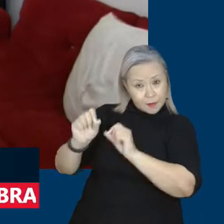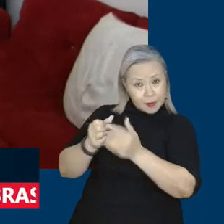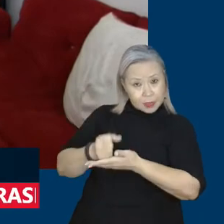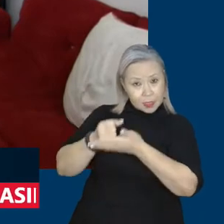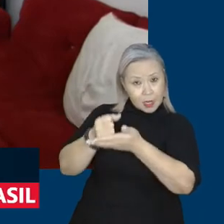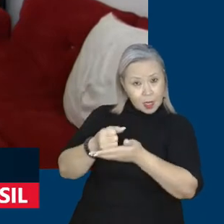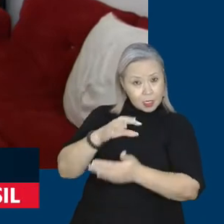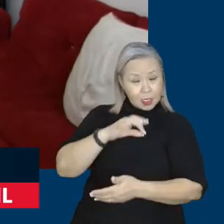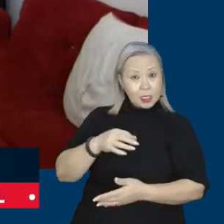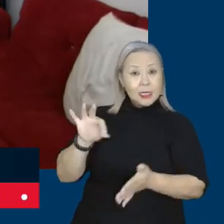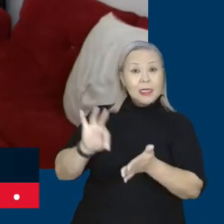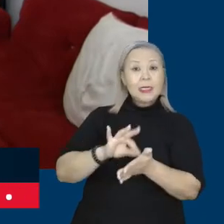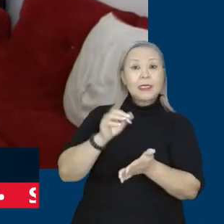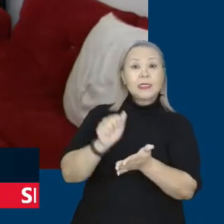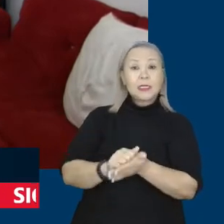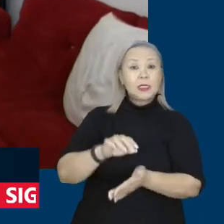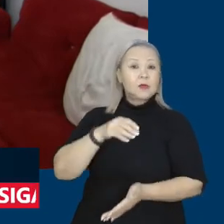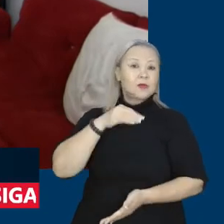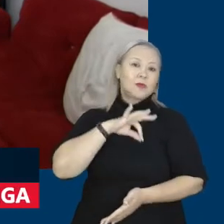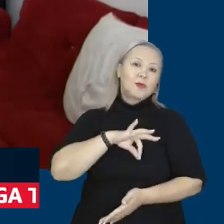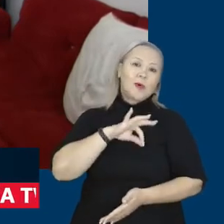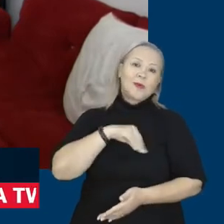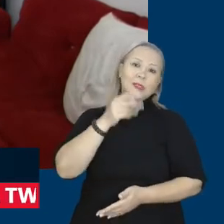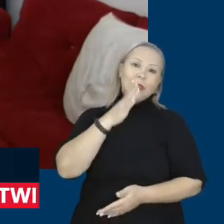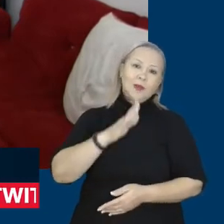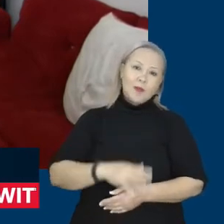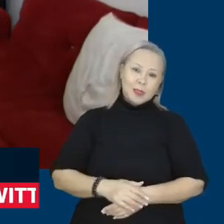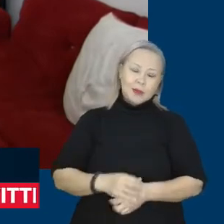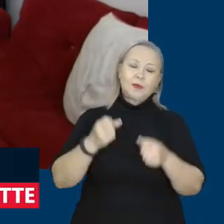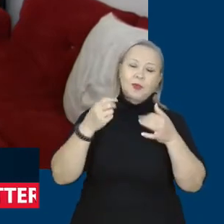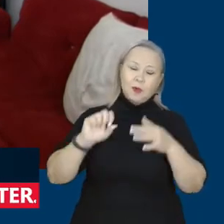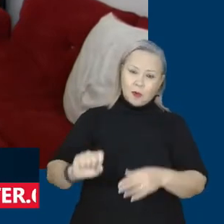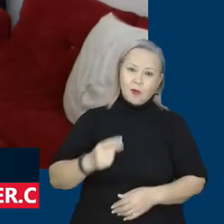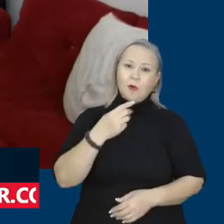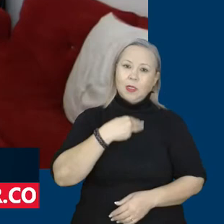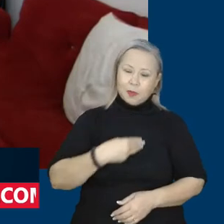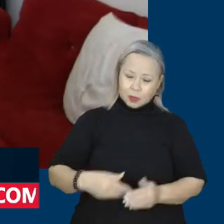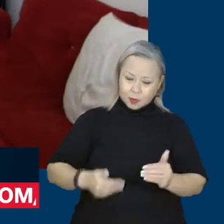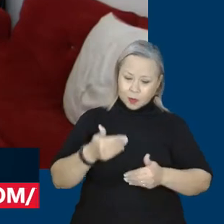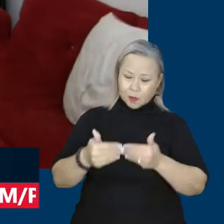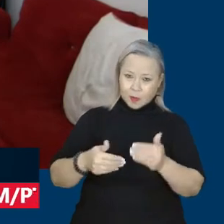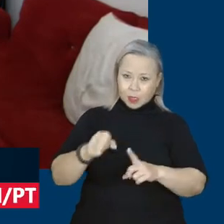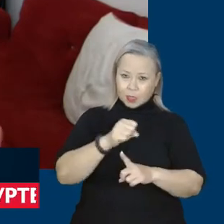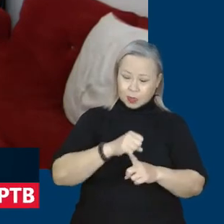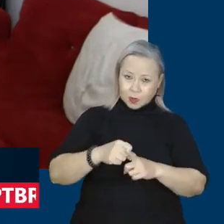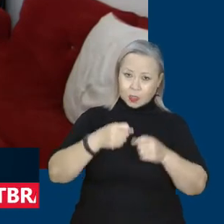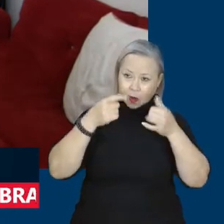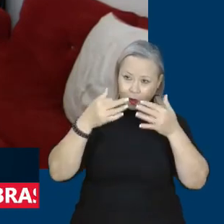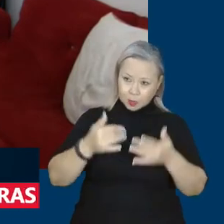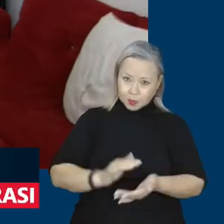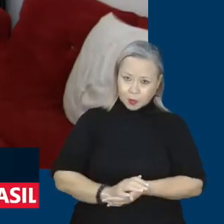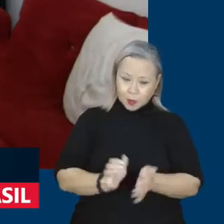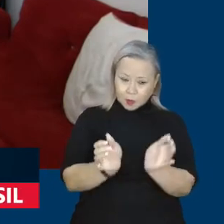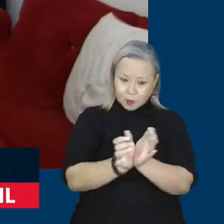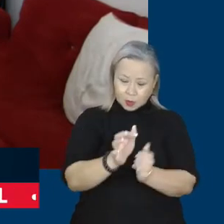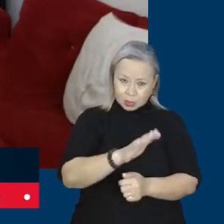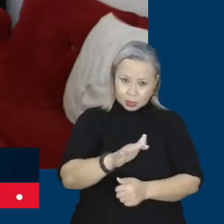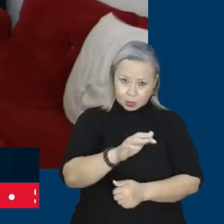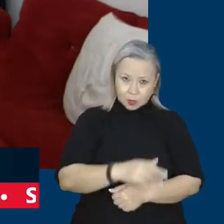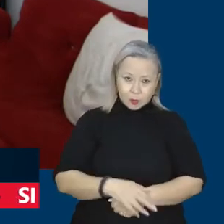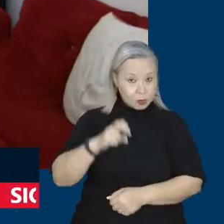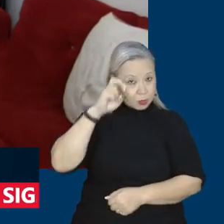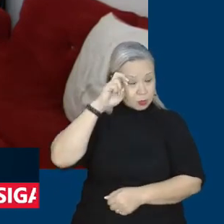as vésperas das eleições como explicou a ex-ministro do Desenvolvimento Social Teresa Campello nessa coletiva de quinta-feira